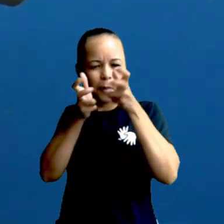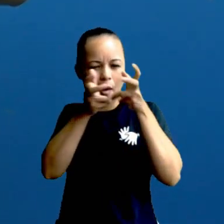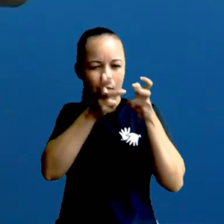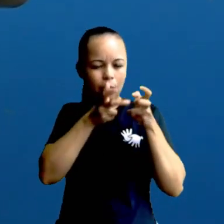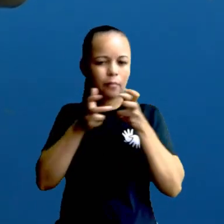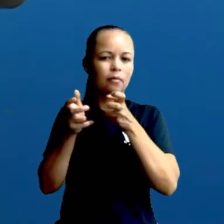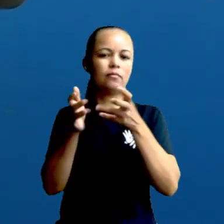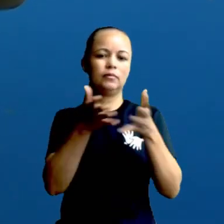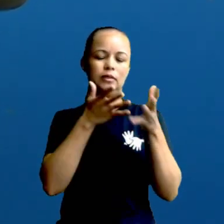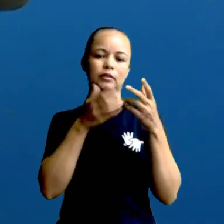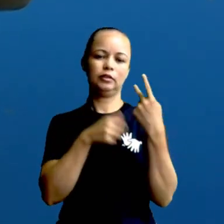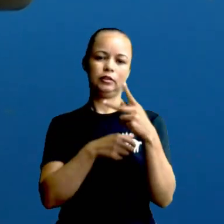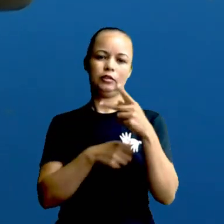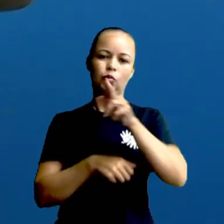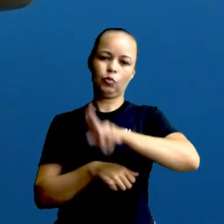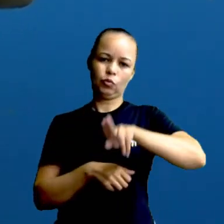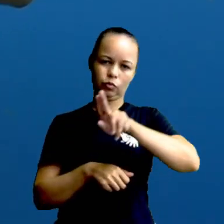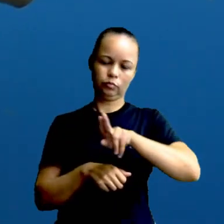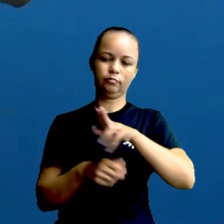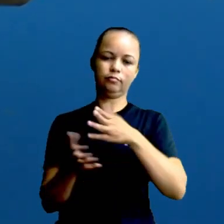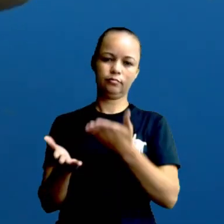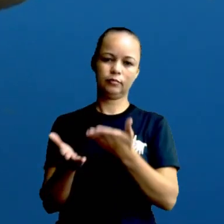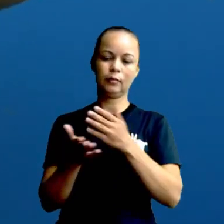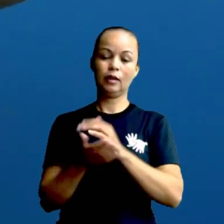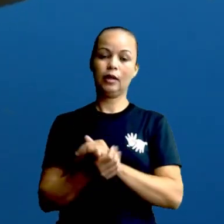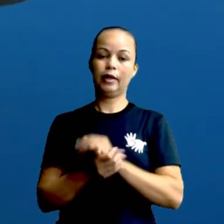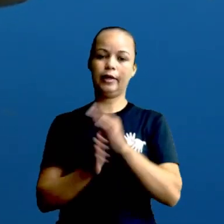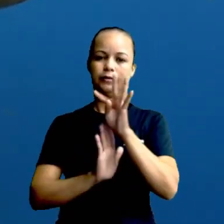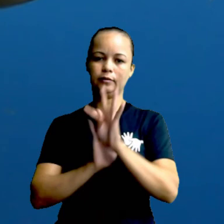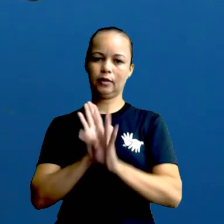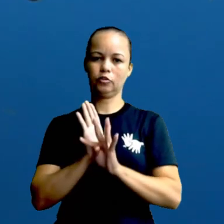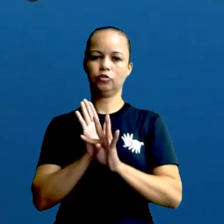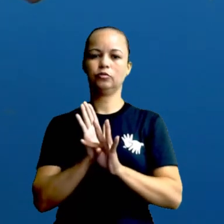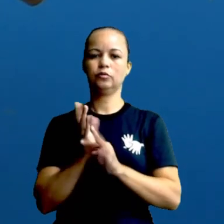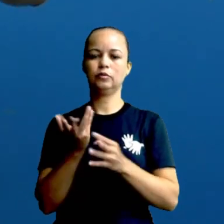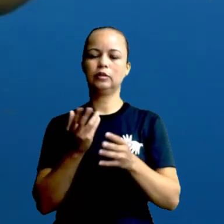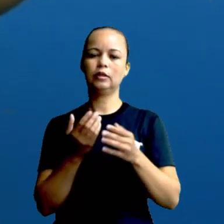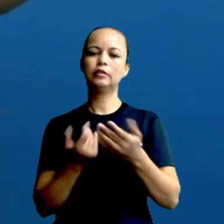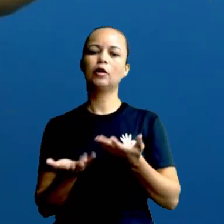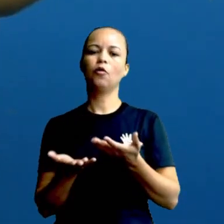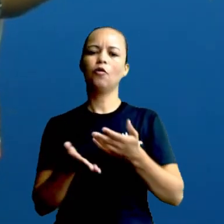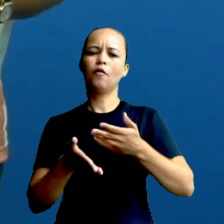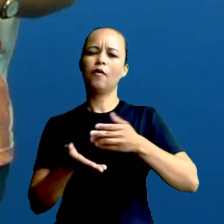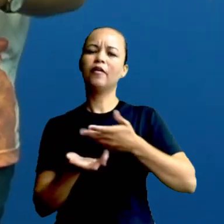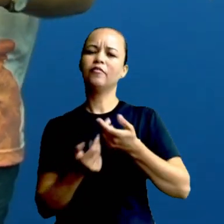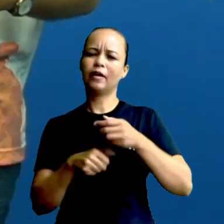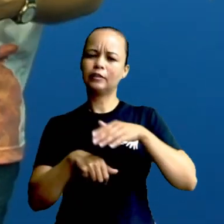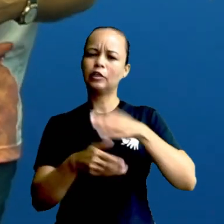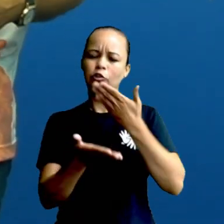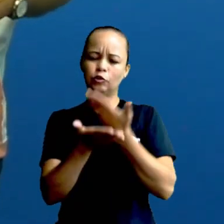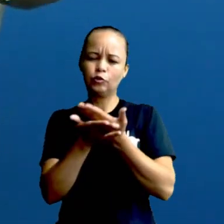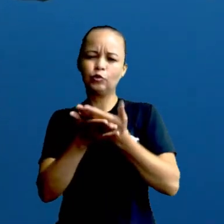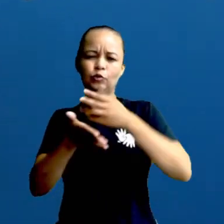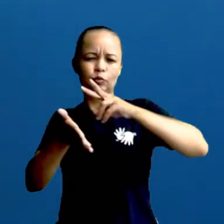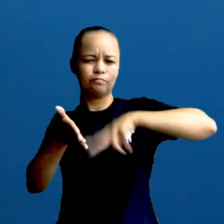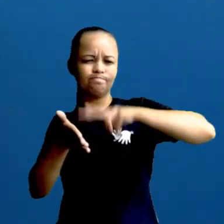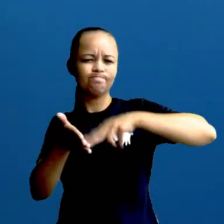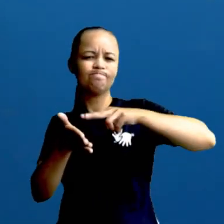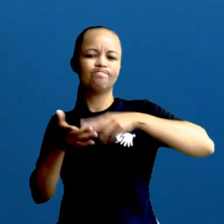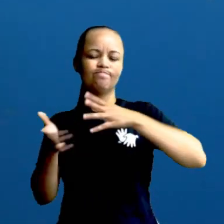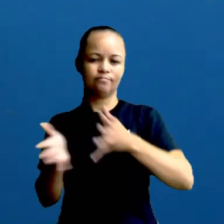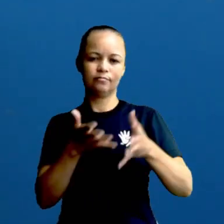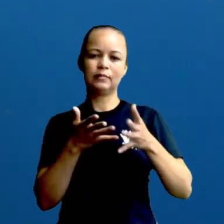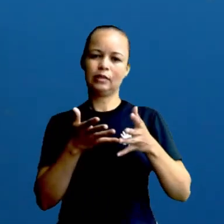percebendo esse recurso sendo utilizado em textos Tá bom então muita leitura e estudo